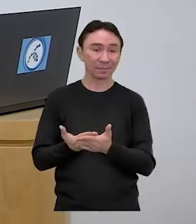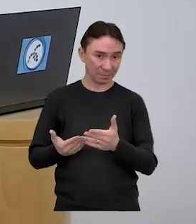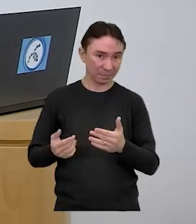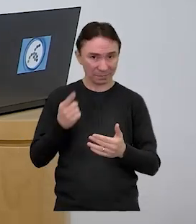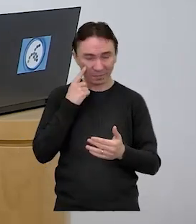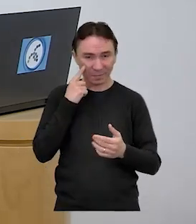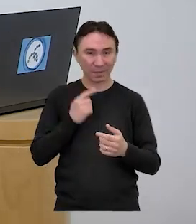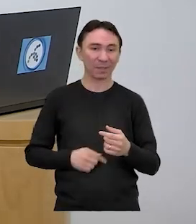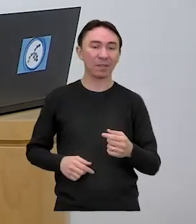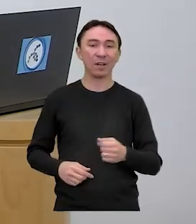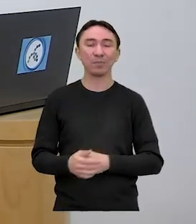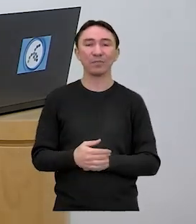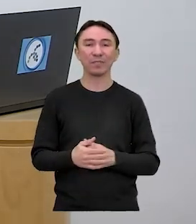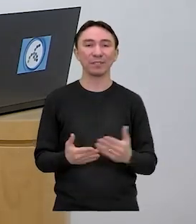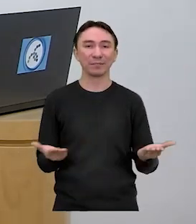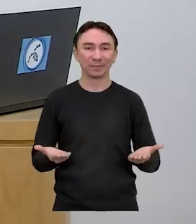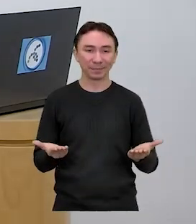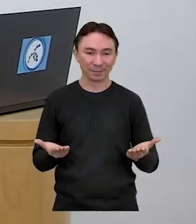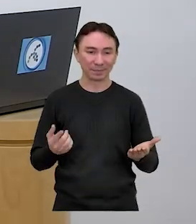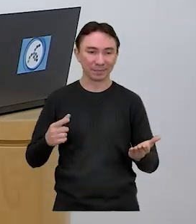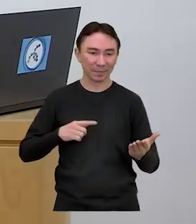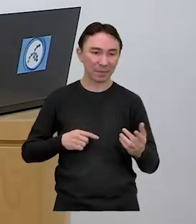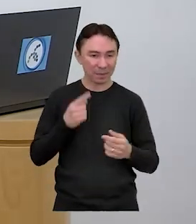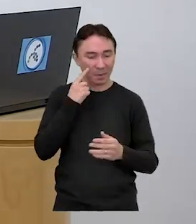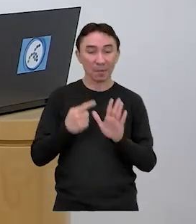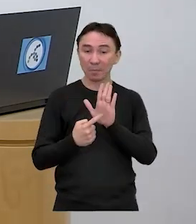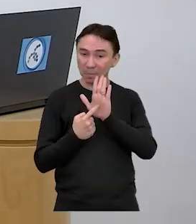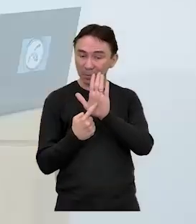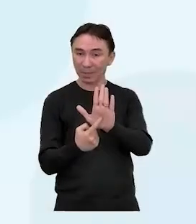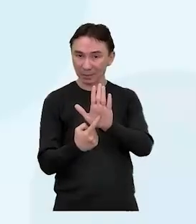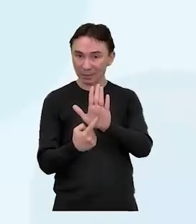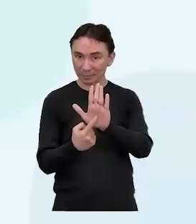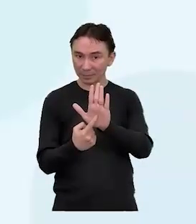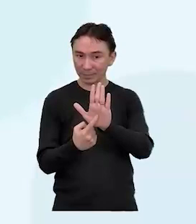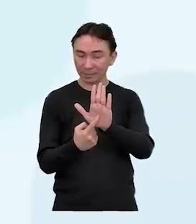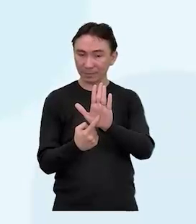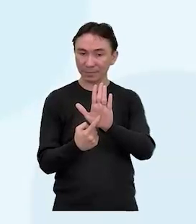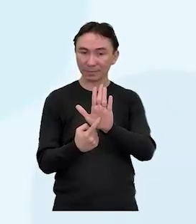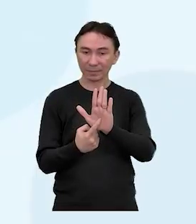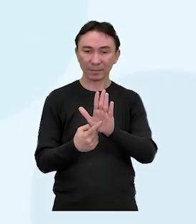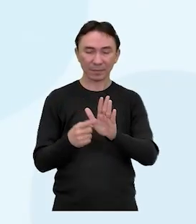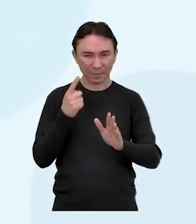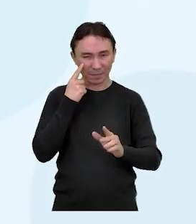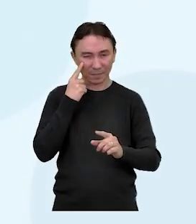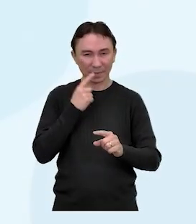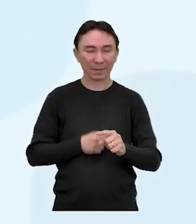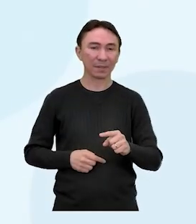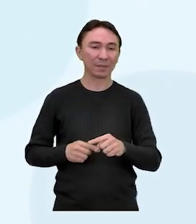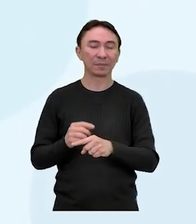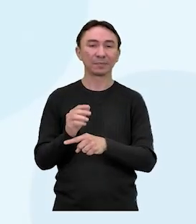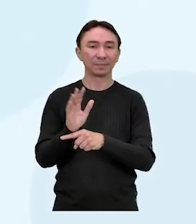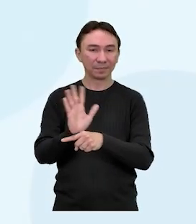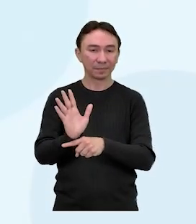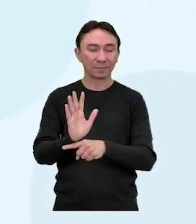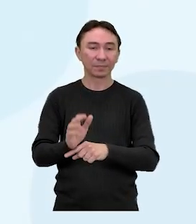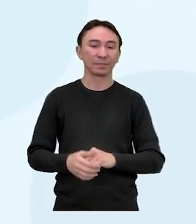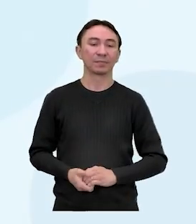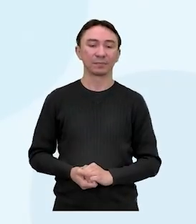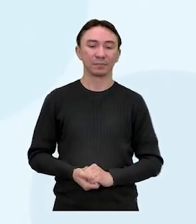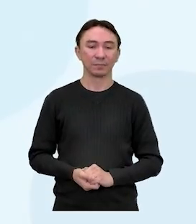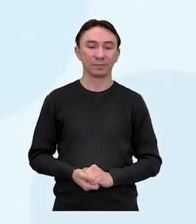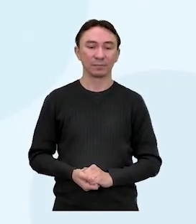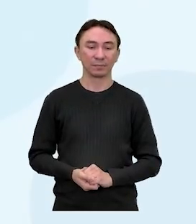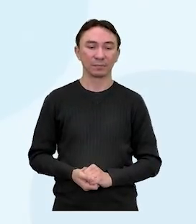ou menos isso que nós estamos falando, né? Exatamente, são as novas profissões. Vamos dar uma olhadinha.